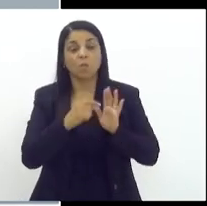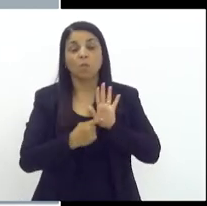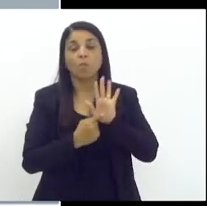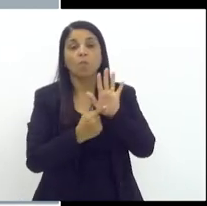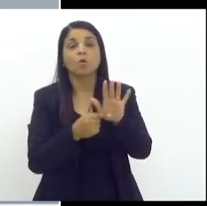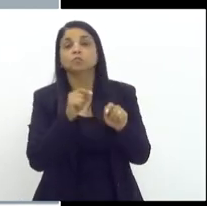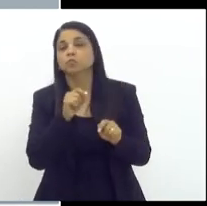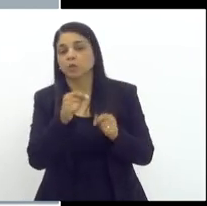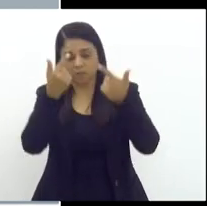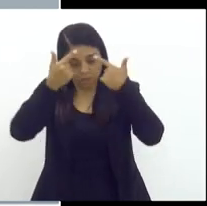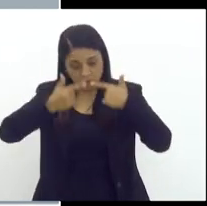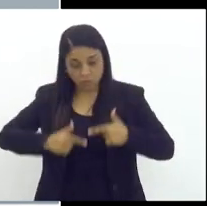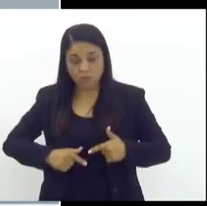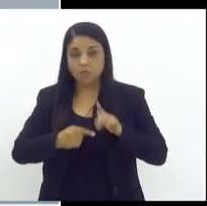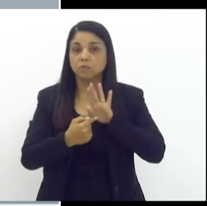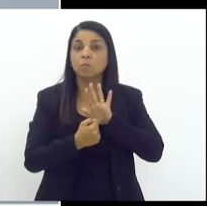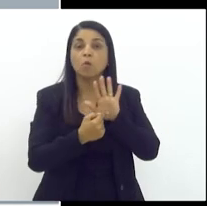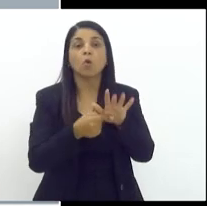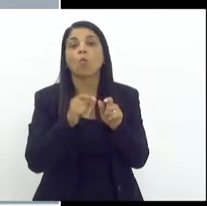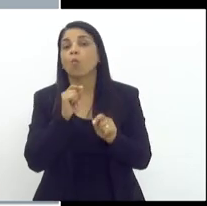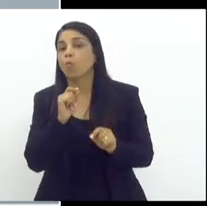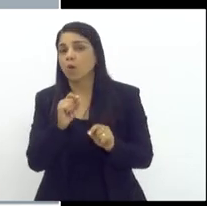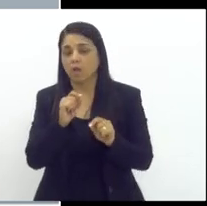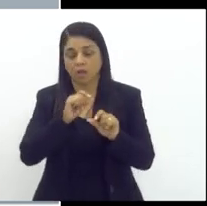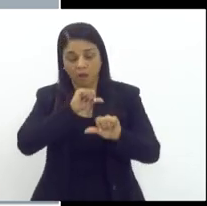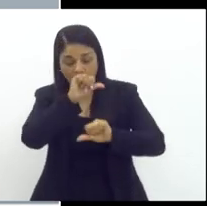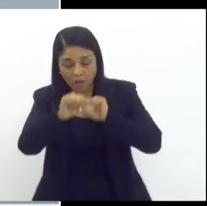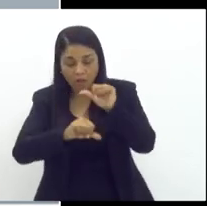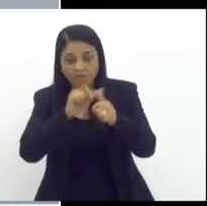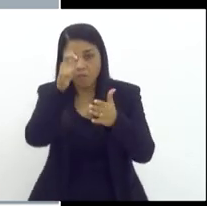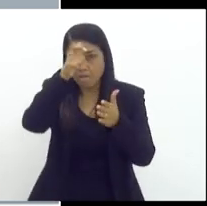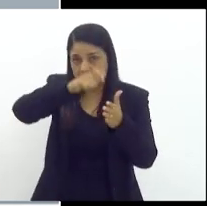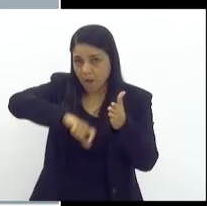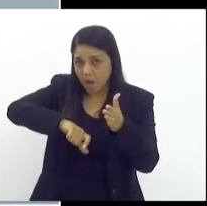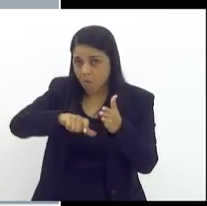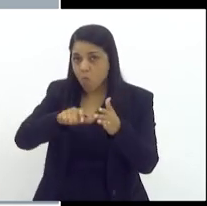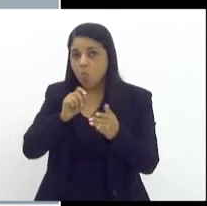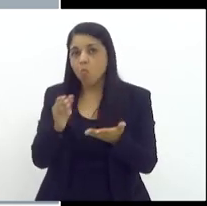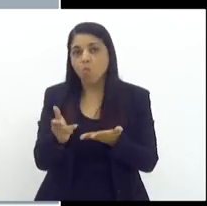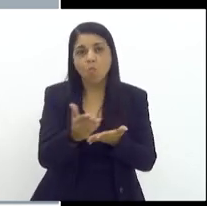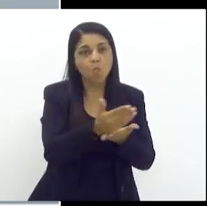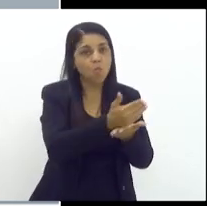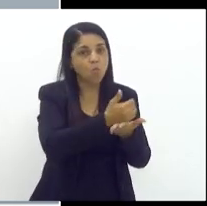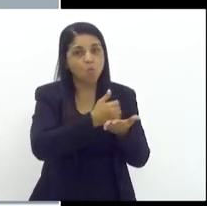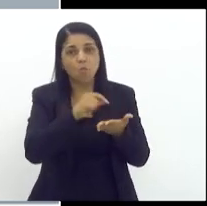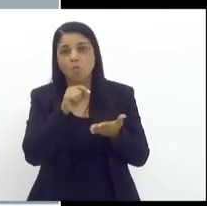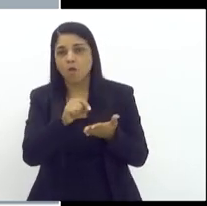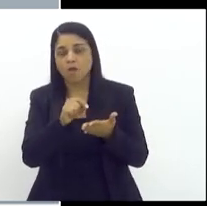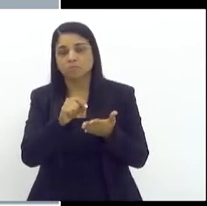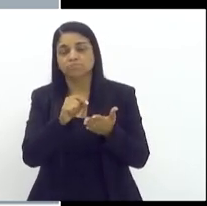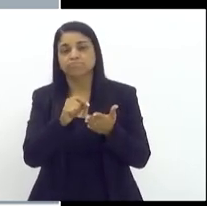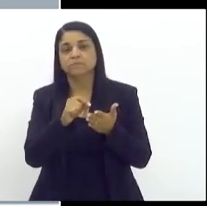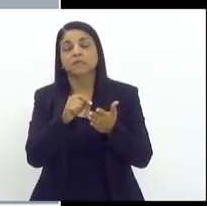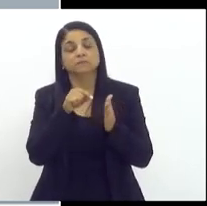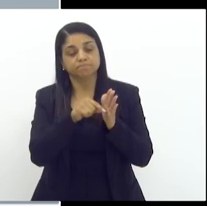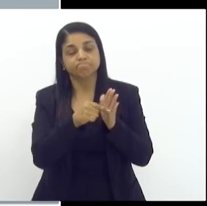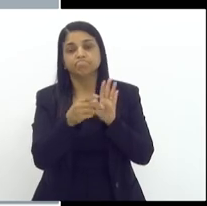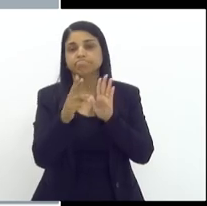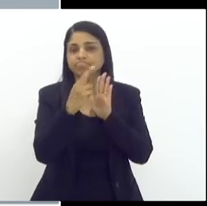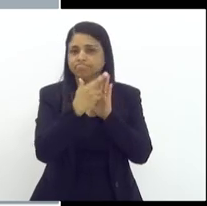neutralidade e mostrar que a reforma está se respaldando também nesse princípio